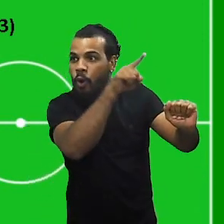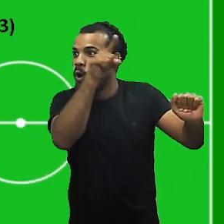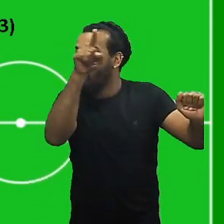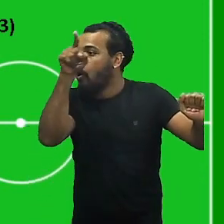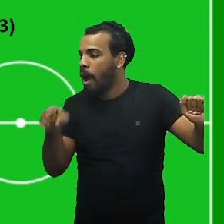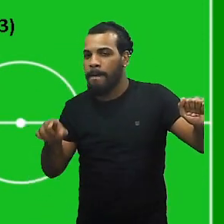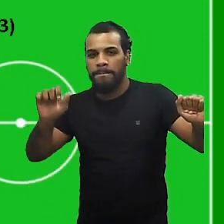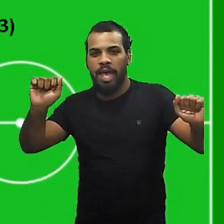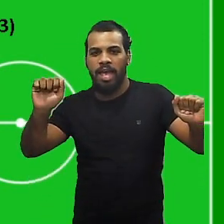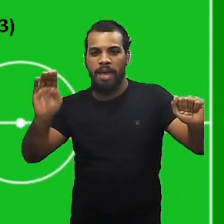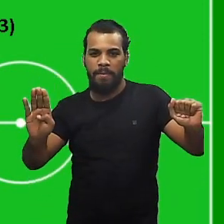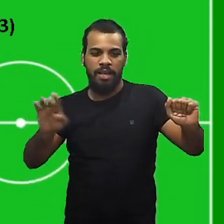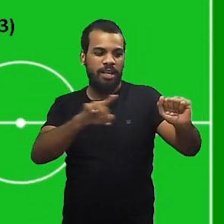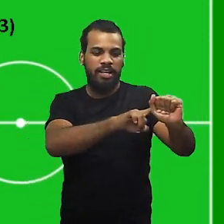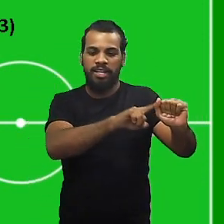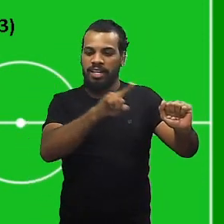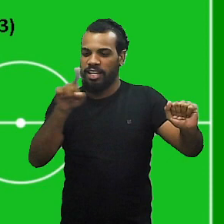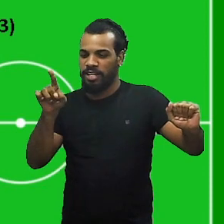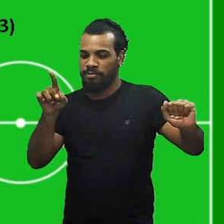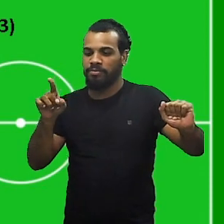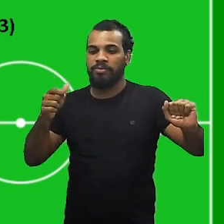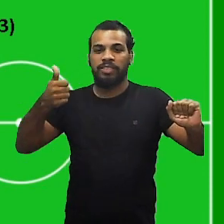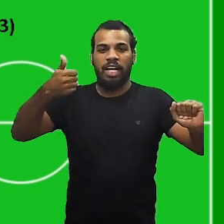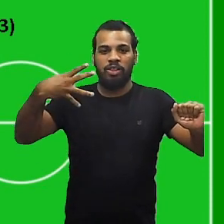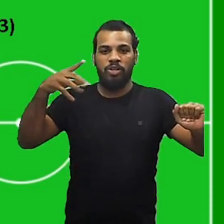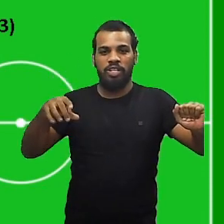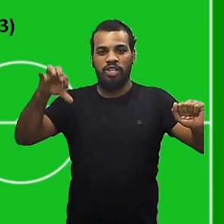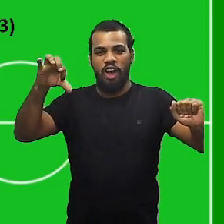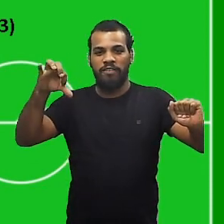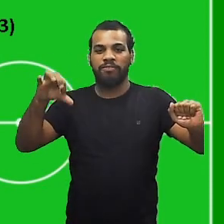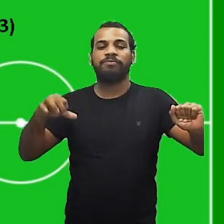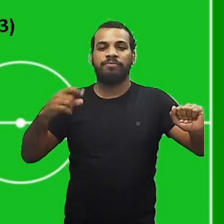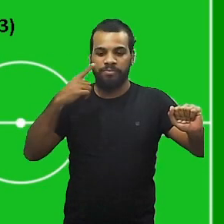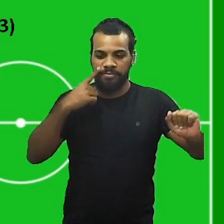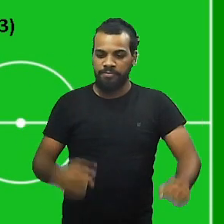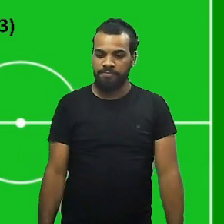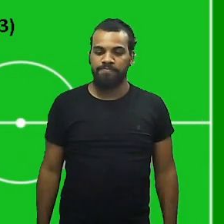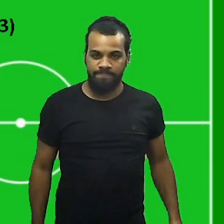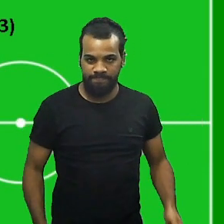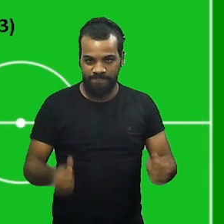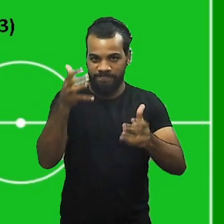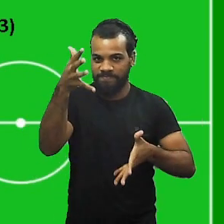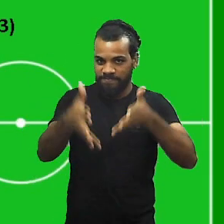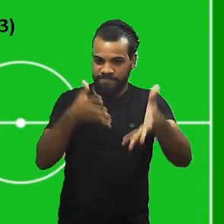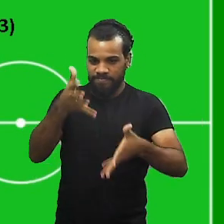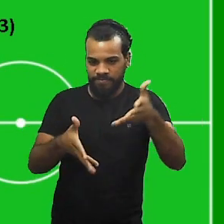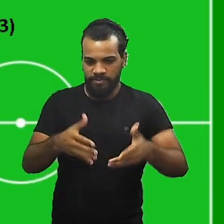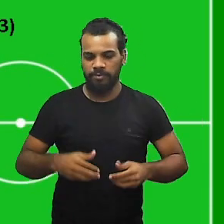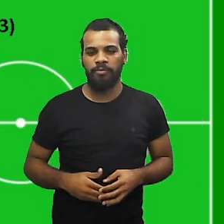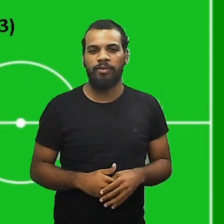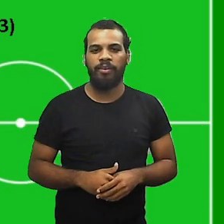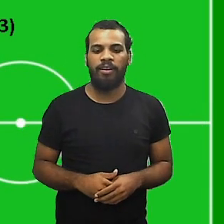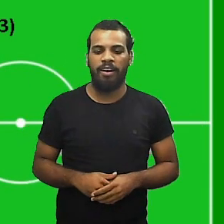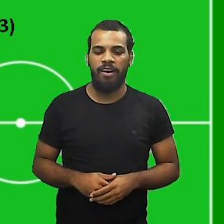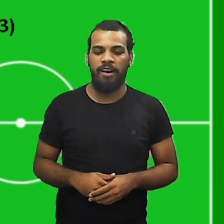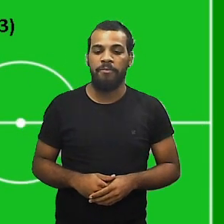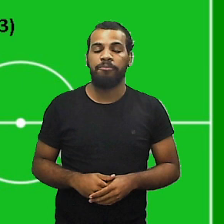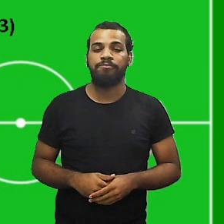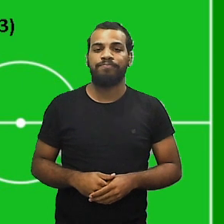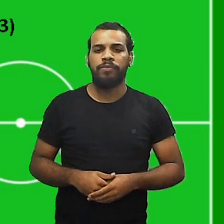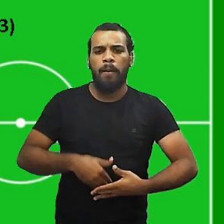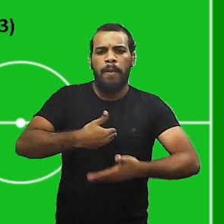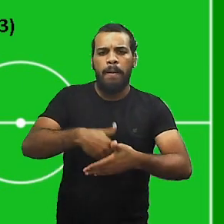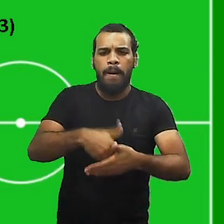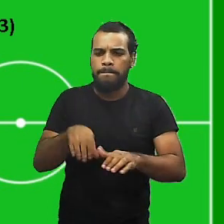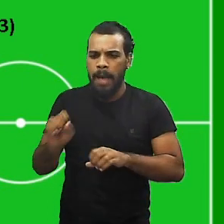14 e 9, beleza? Observe o que vai acontecer aqui com o nosso texto. Durante uma partida de futebol,